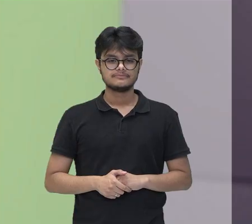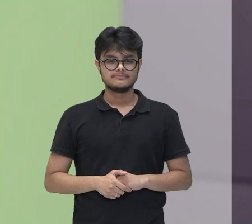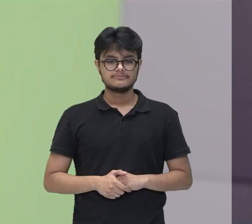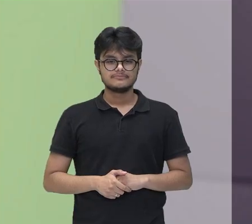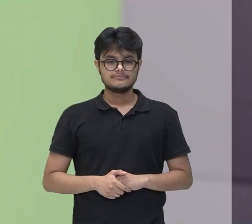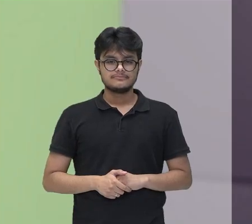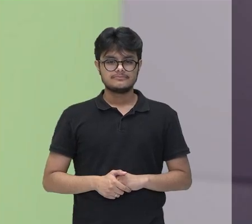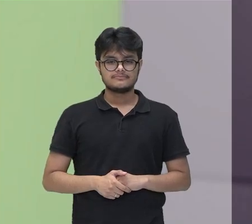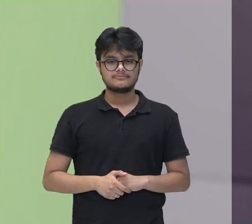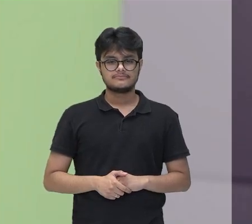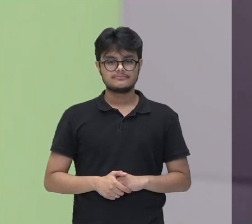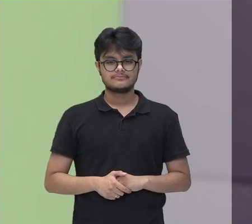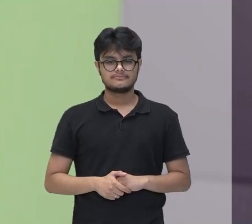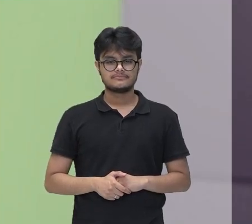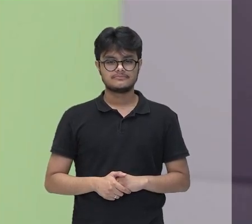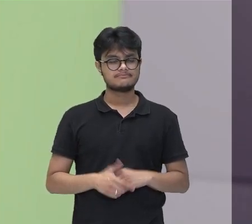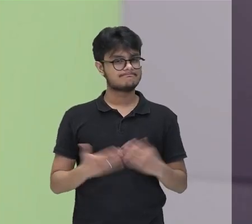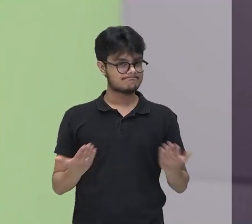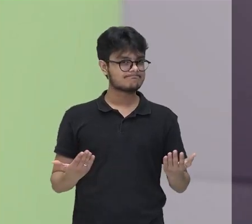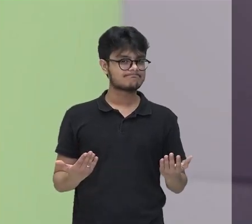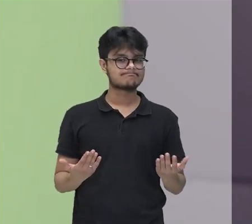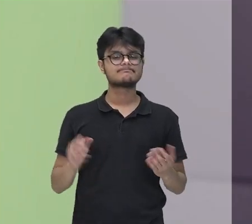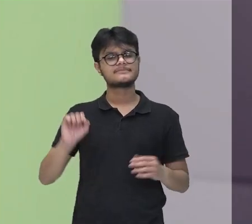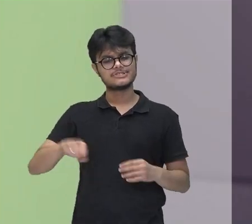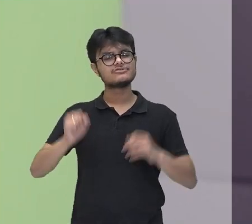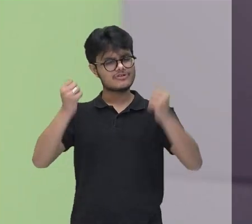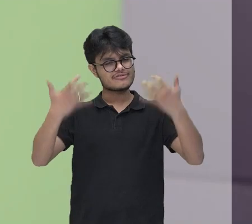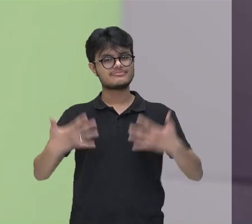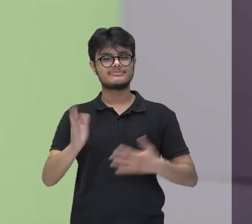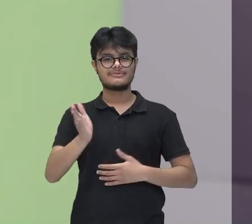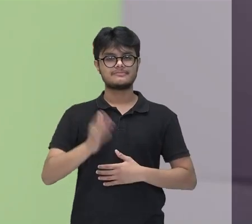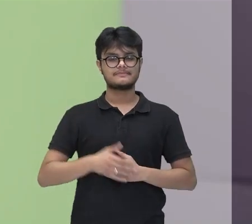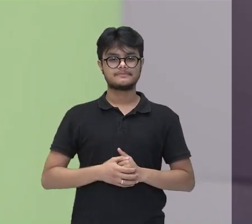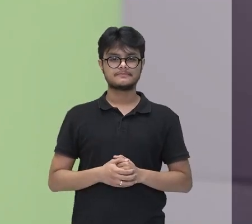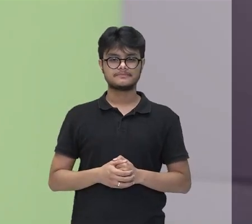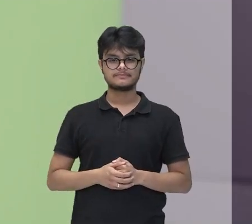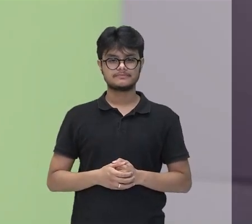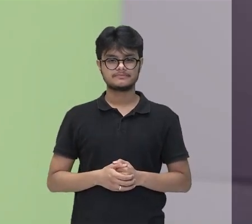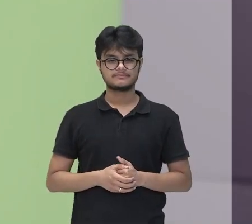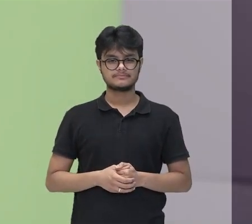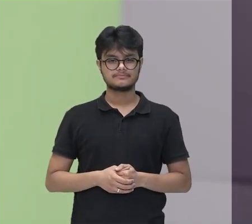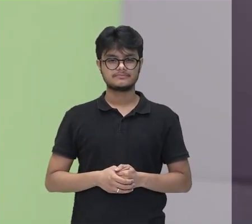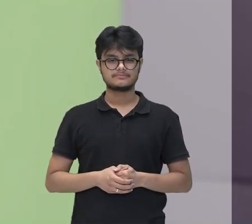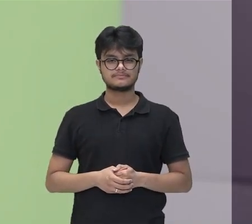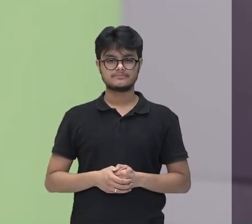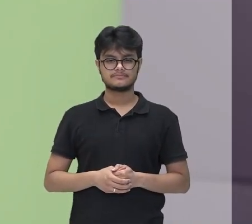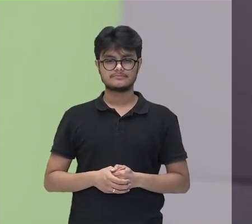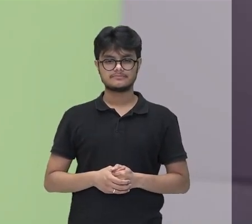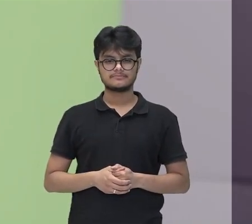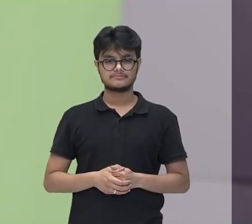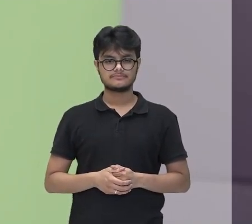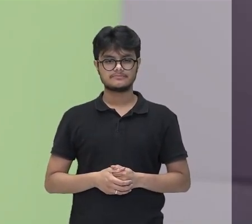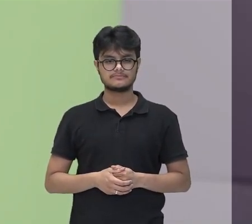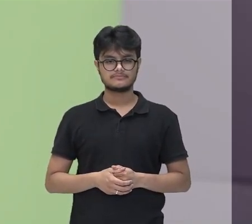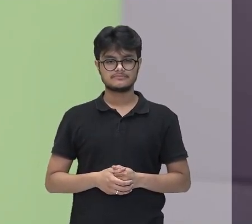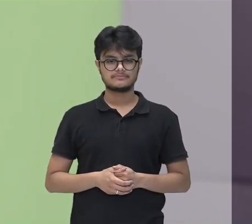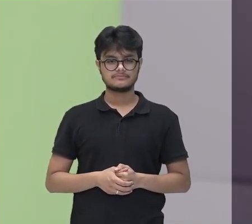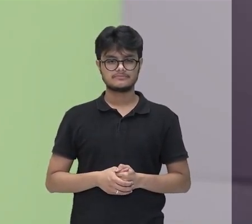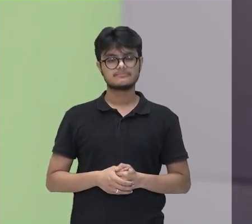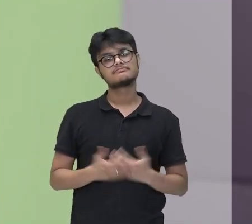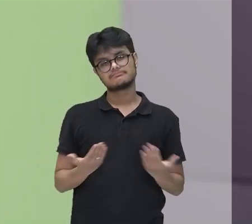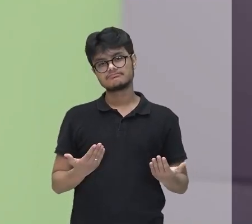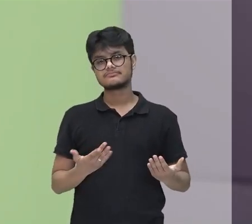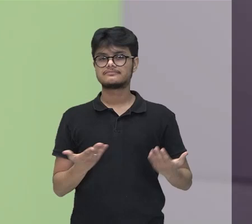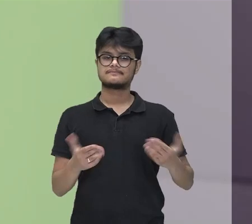minutos, a gente ainda tentar, se nós novamente tentarmos colocar o dedo dentro